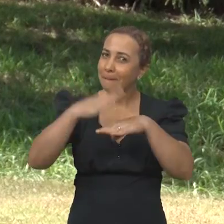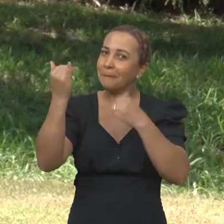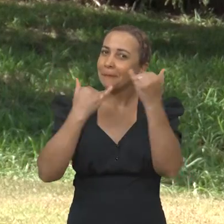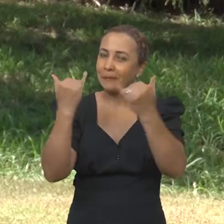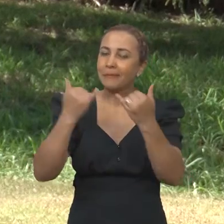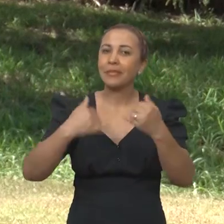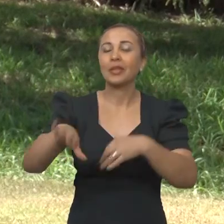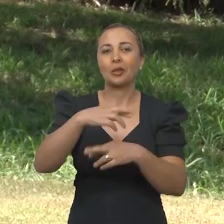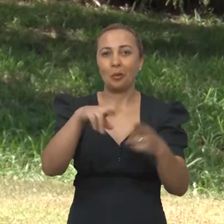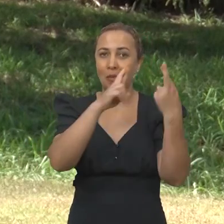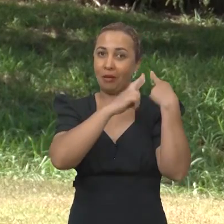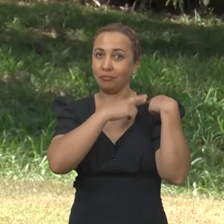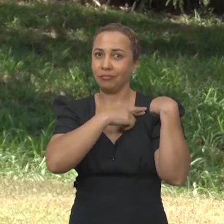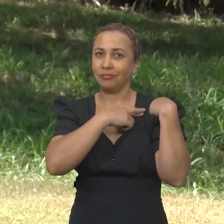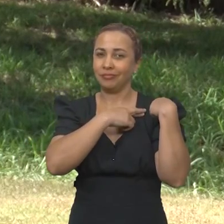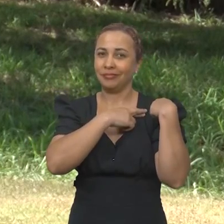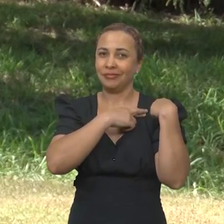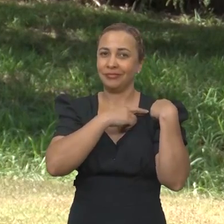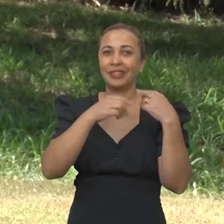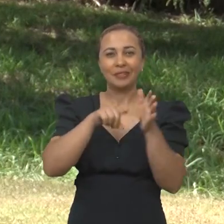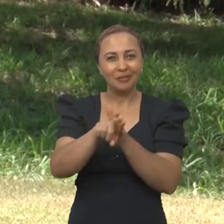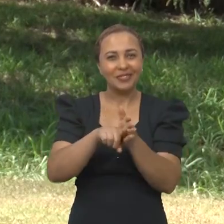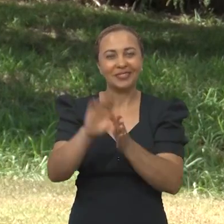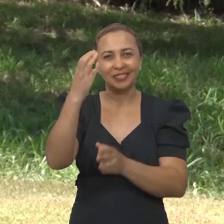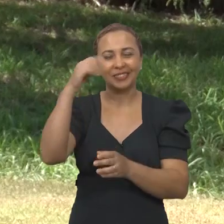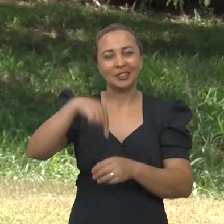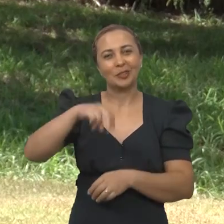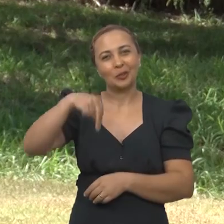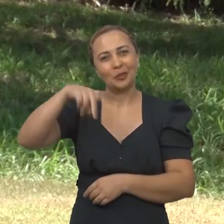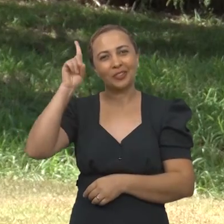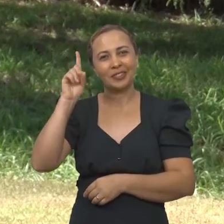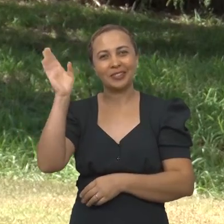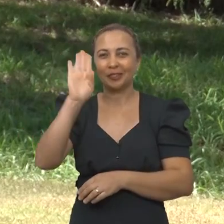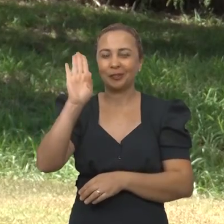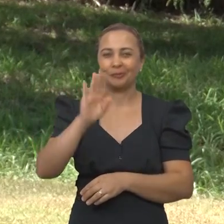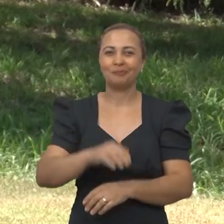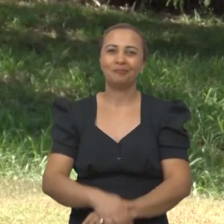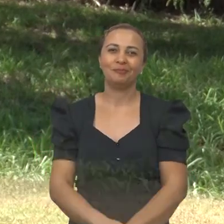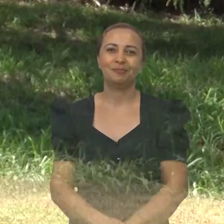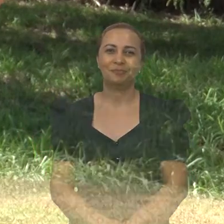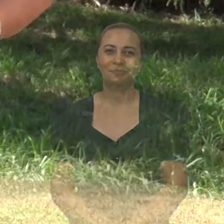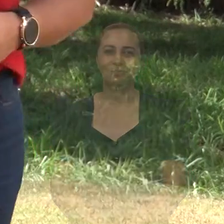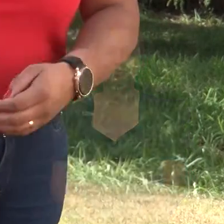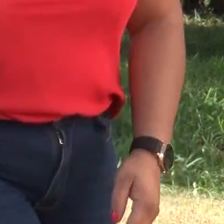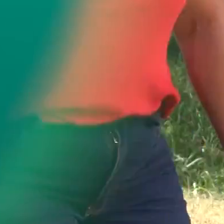mais informações a respeito das pesquisas científicas do nosso Nordeste. Até lá!